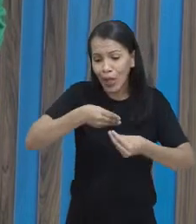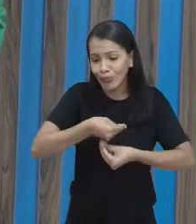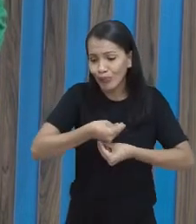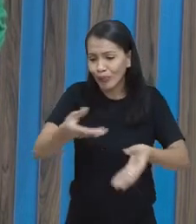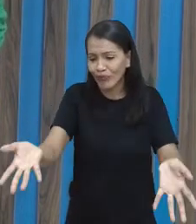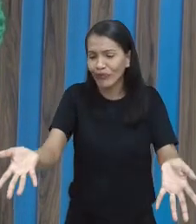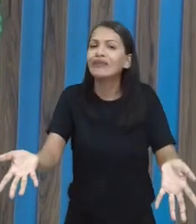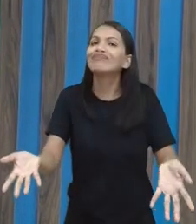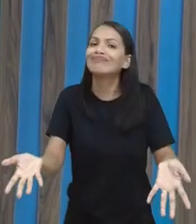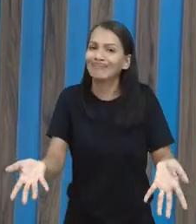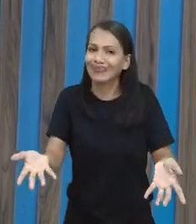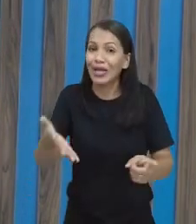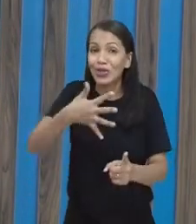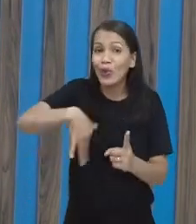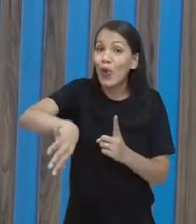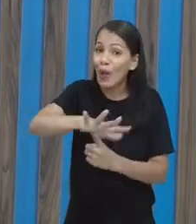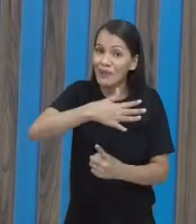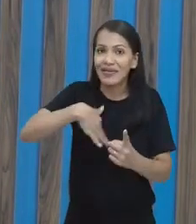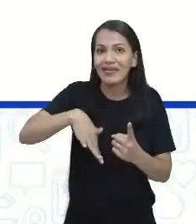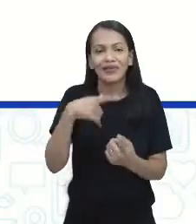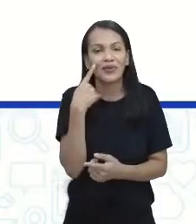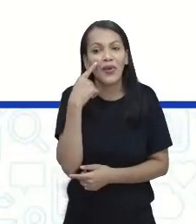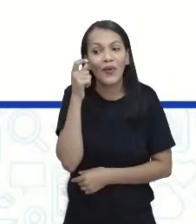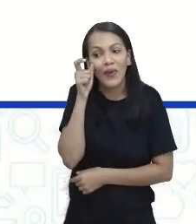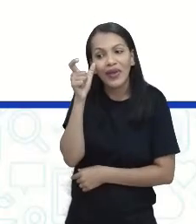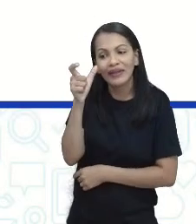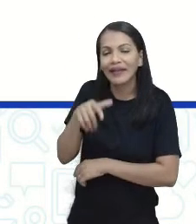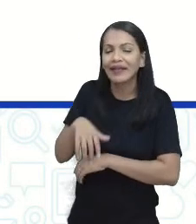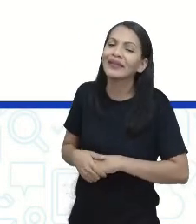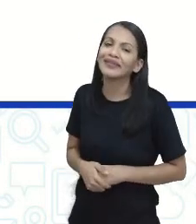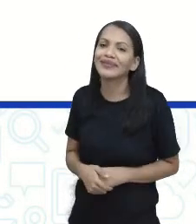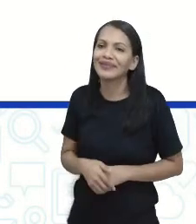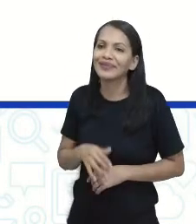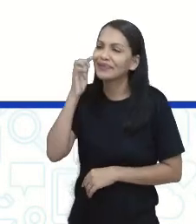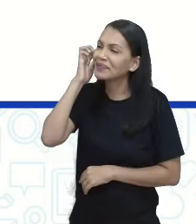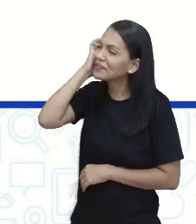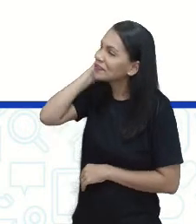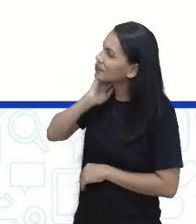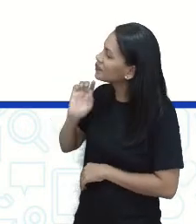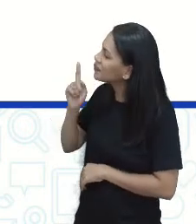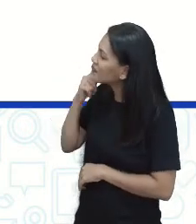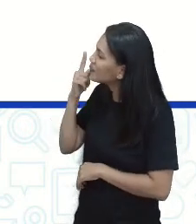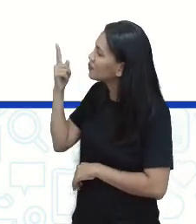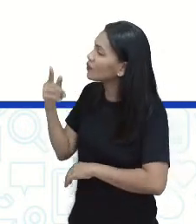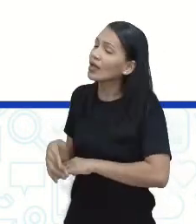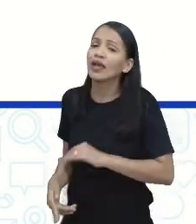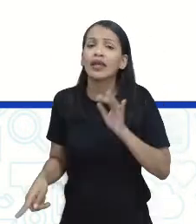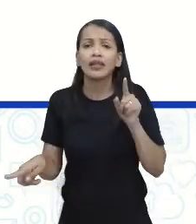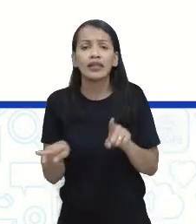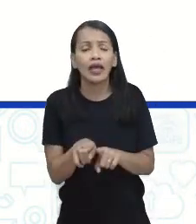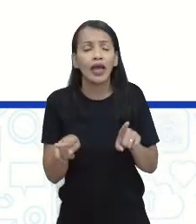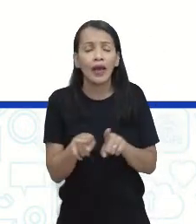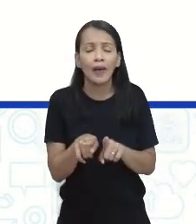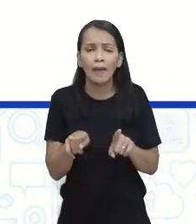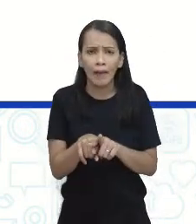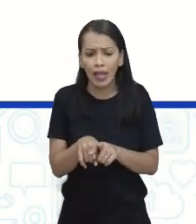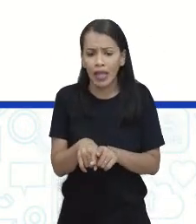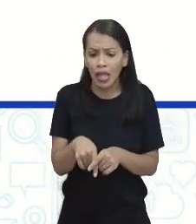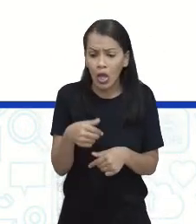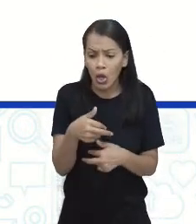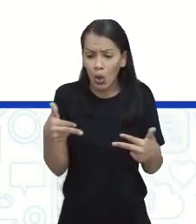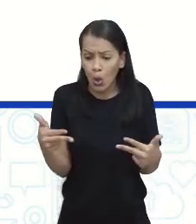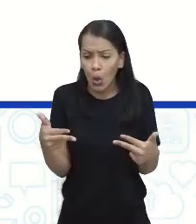coisa interessante é aqui, ó, priorizar serviços e produtos de empresas